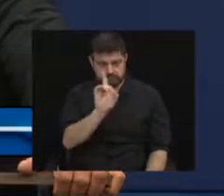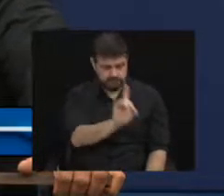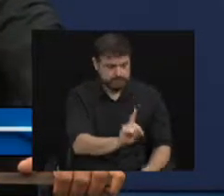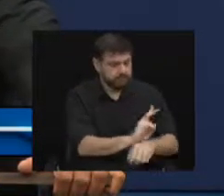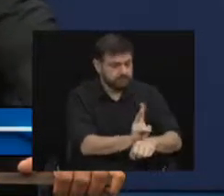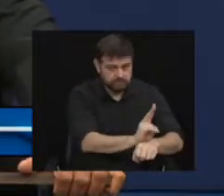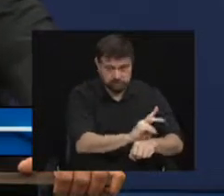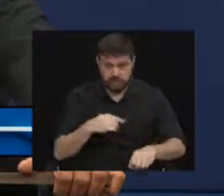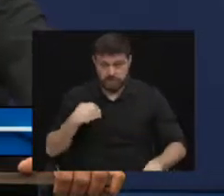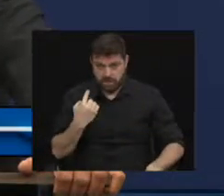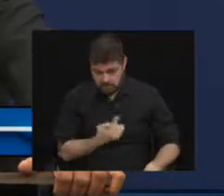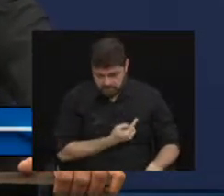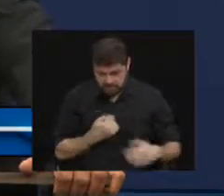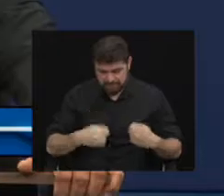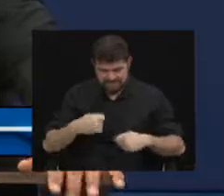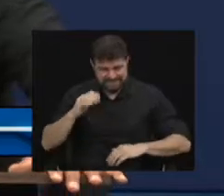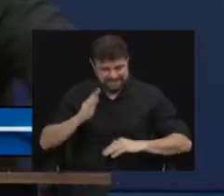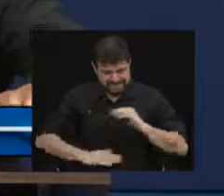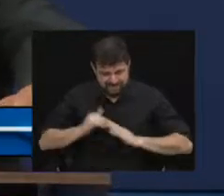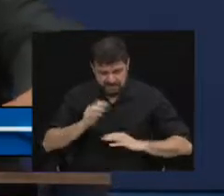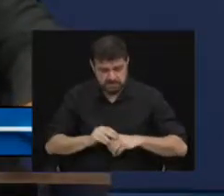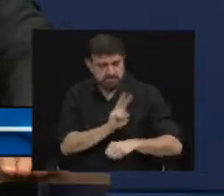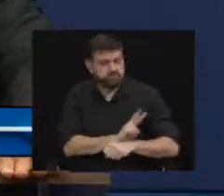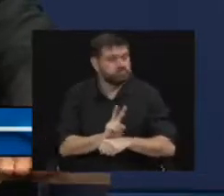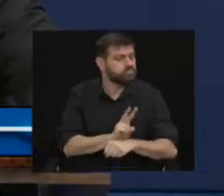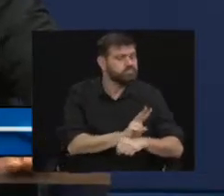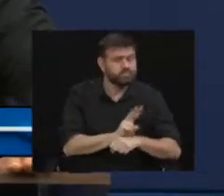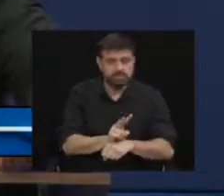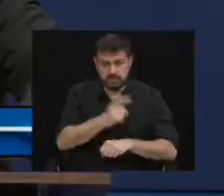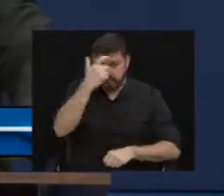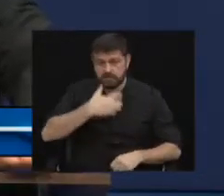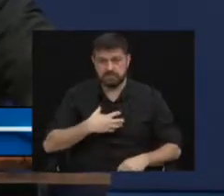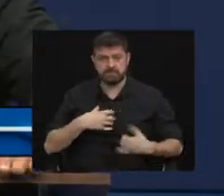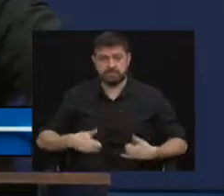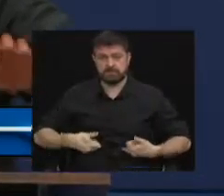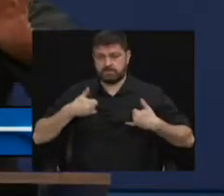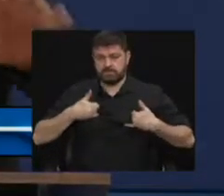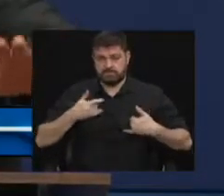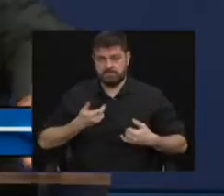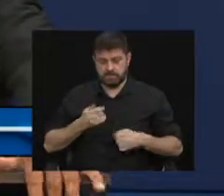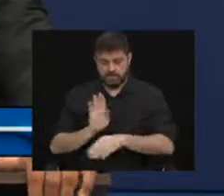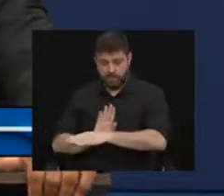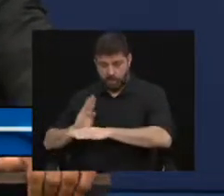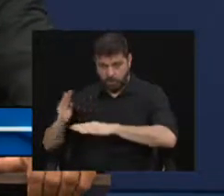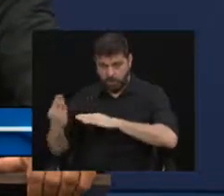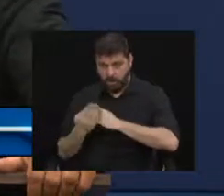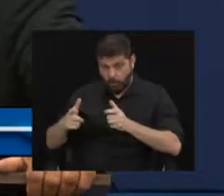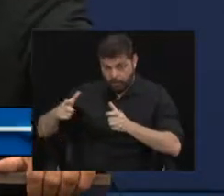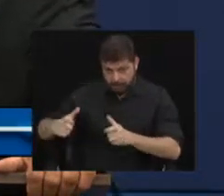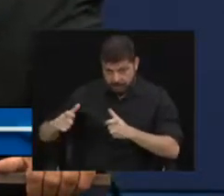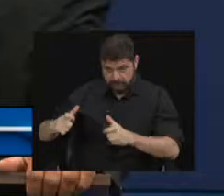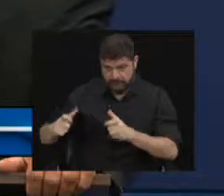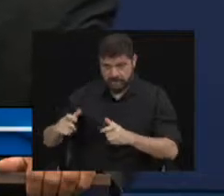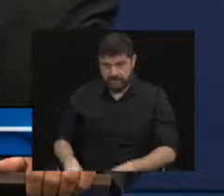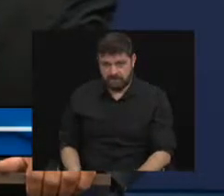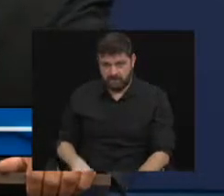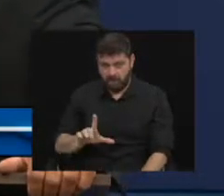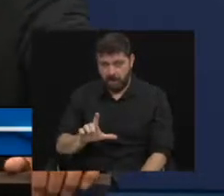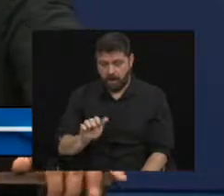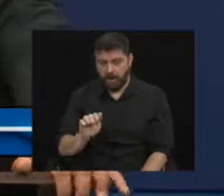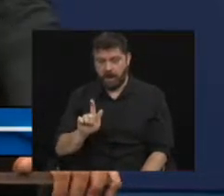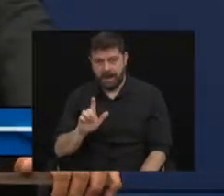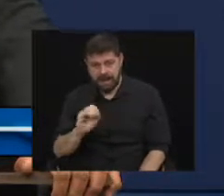beneficiar a nossa população carente. E tenho muito orgulho de estar hoje como vereador e fiscalizando algumas obras